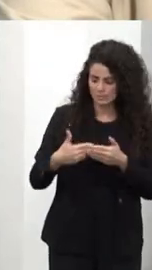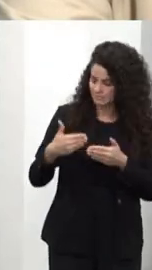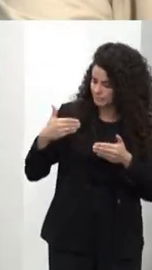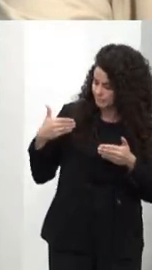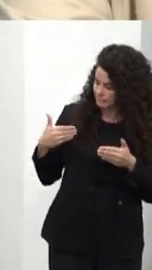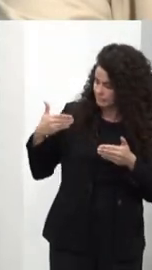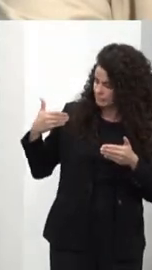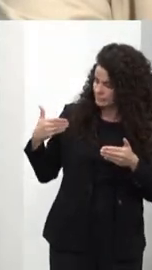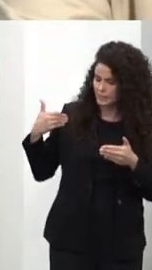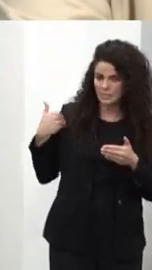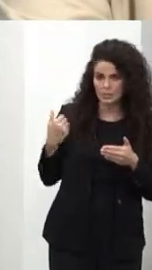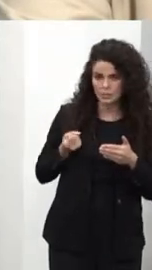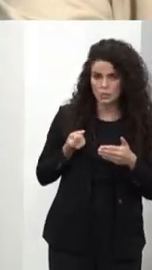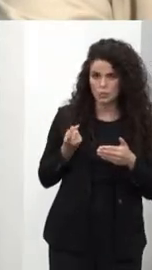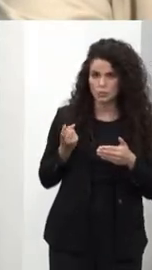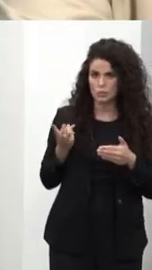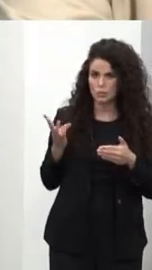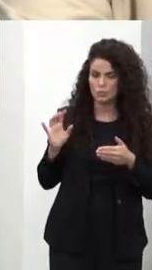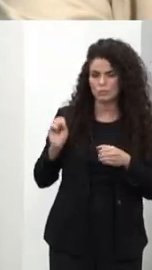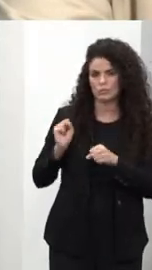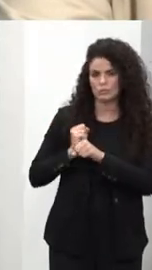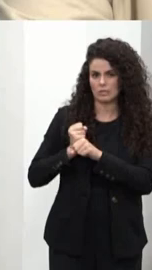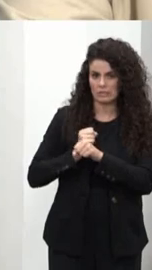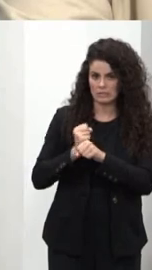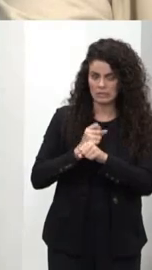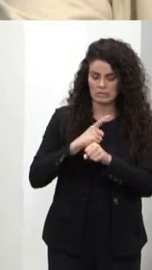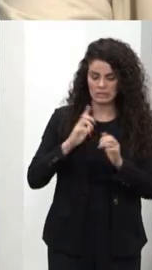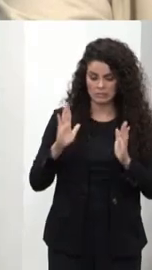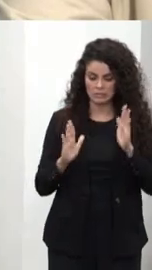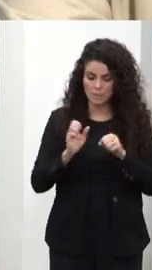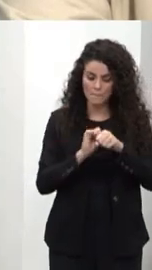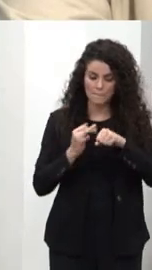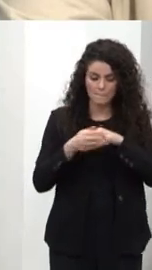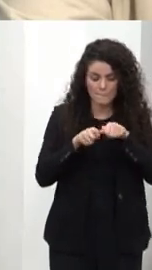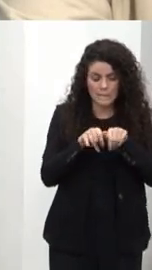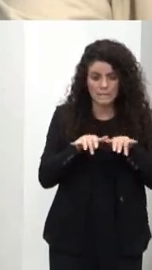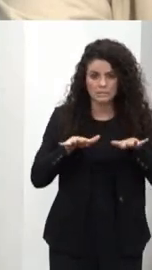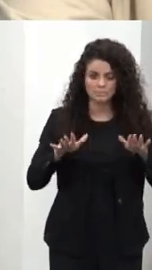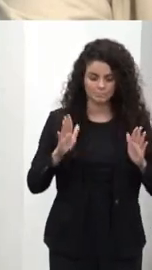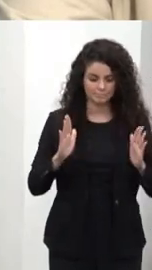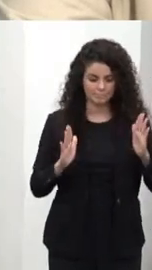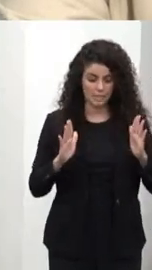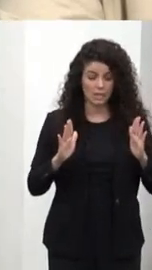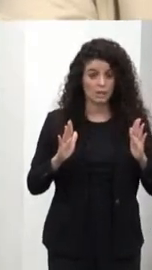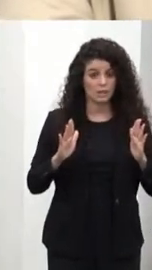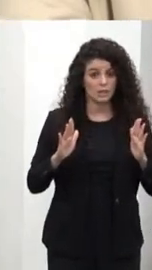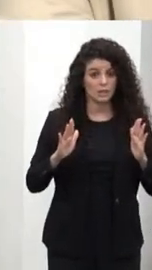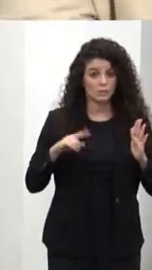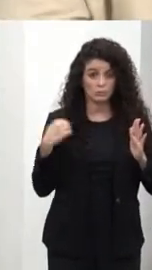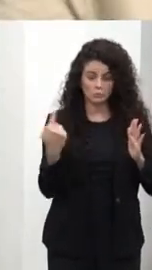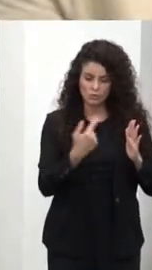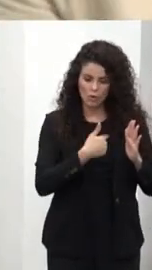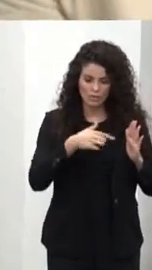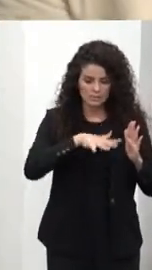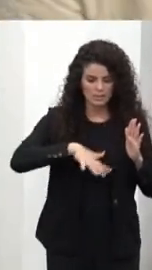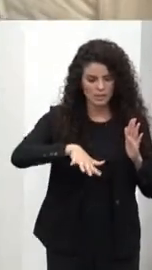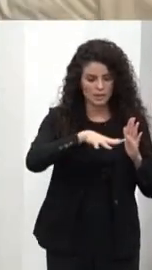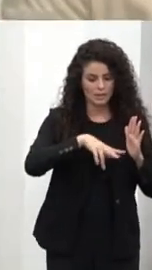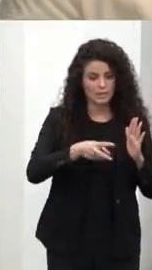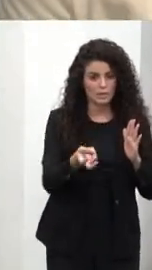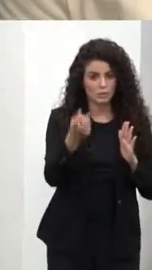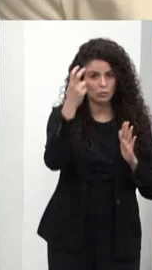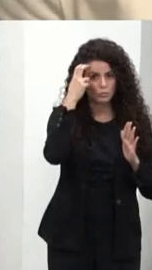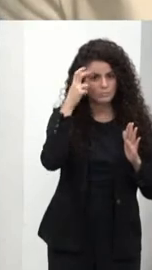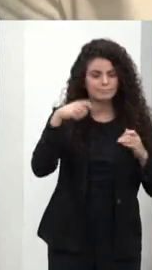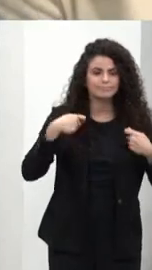muitos muito difíceis nós tivemos o período da pandemia o setor cultural teve que ter uma ação e uma